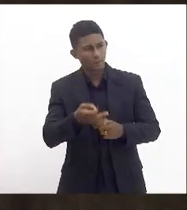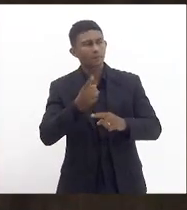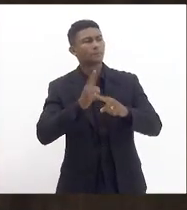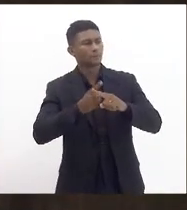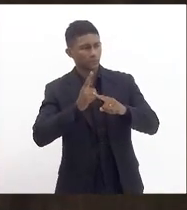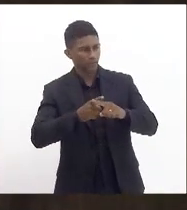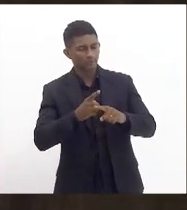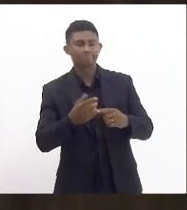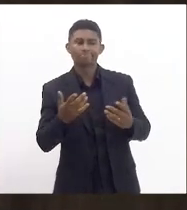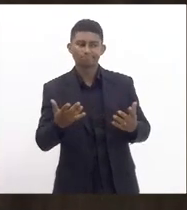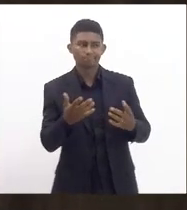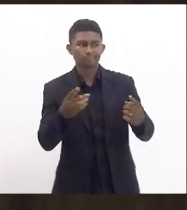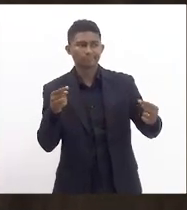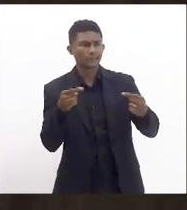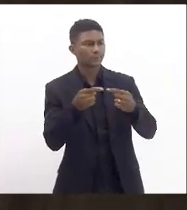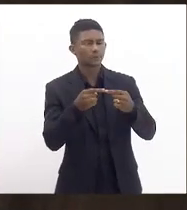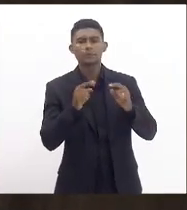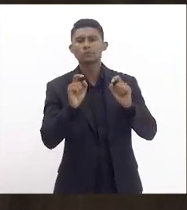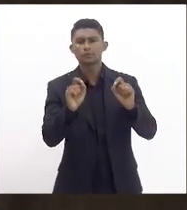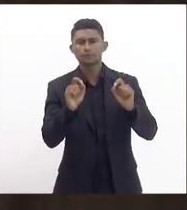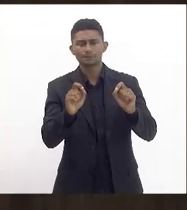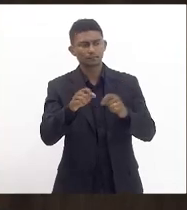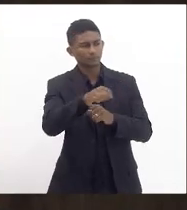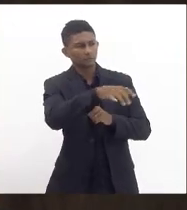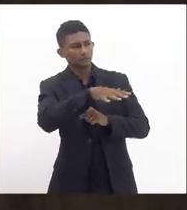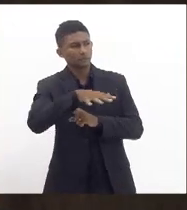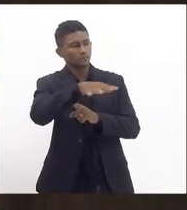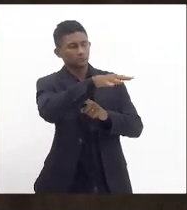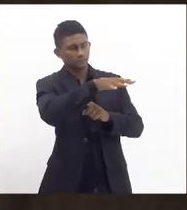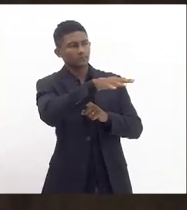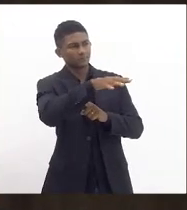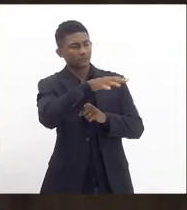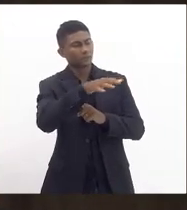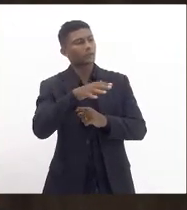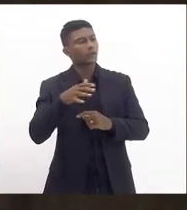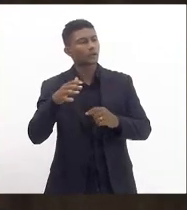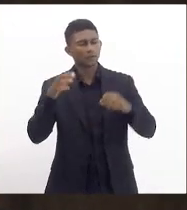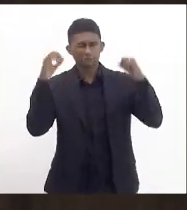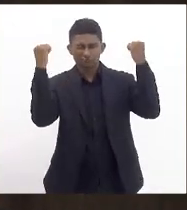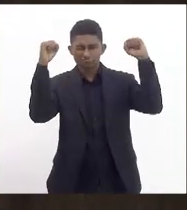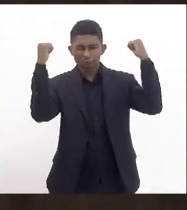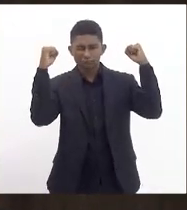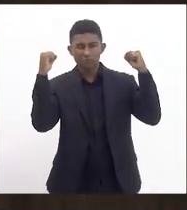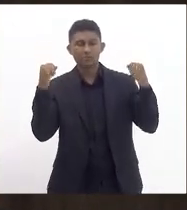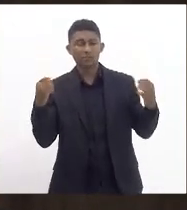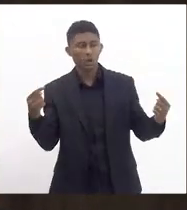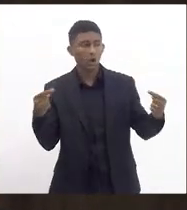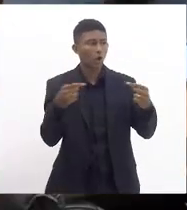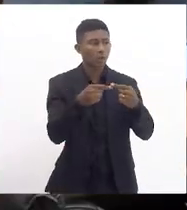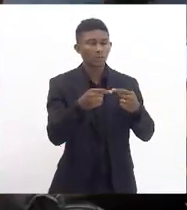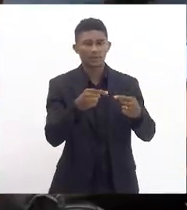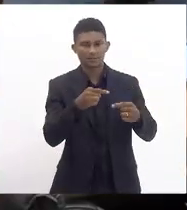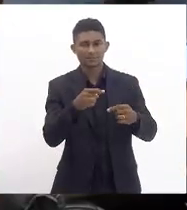uma autorização para a área da educação física fazer parte da Rede Estadual de Saúde.